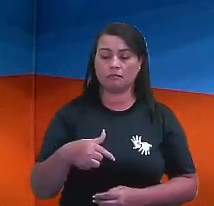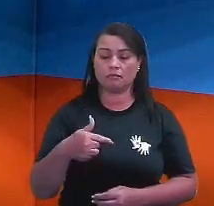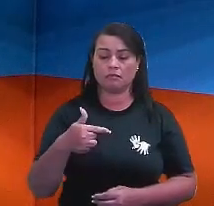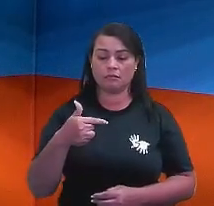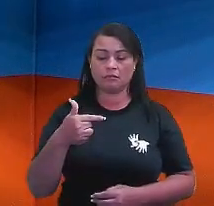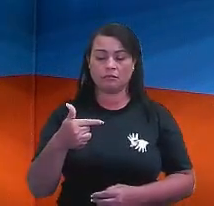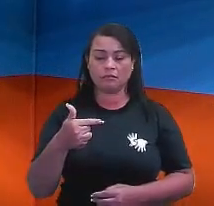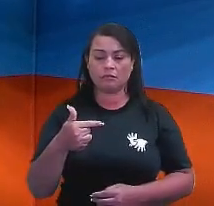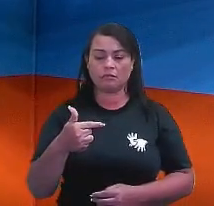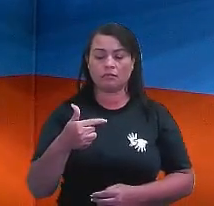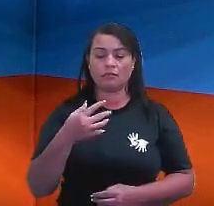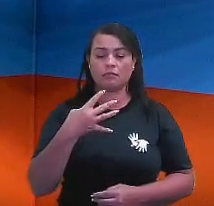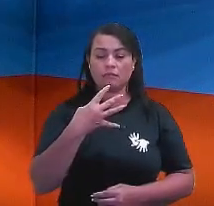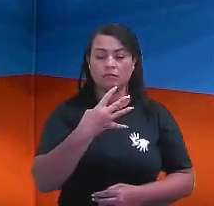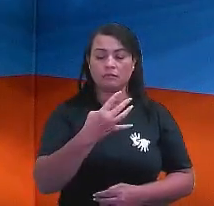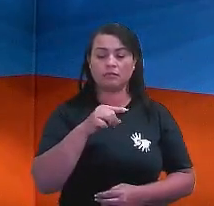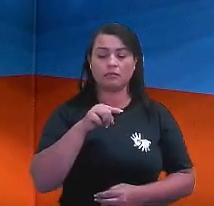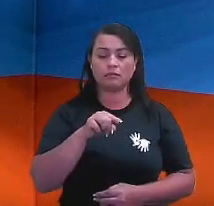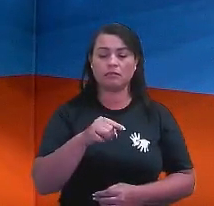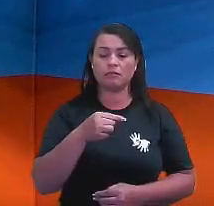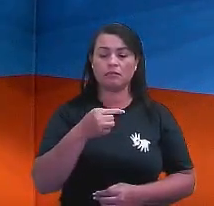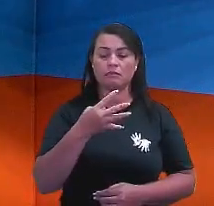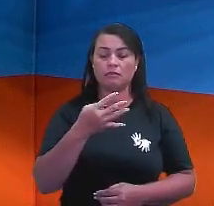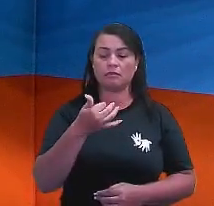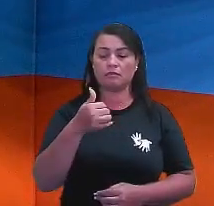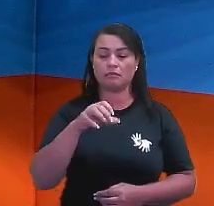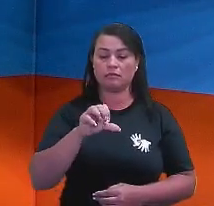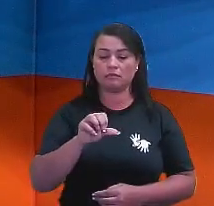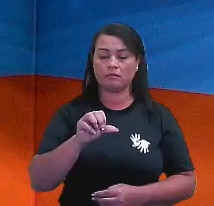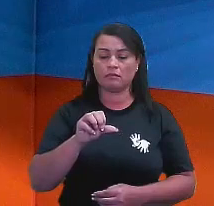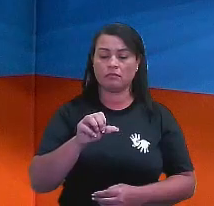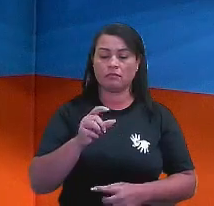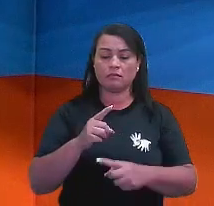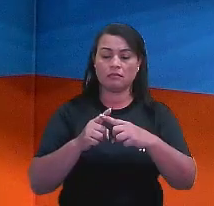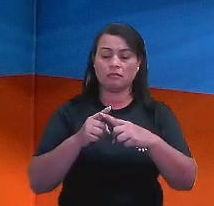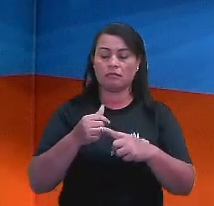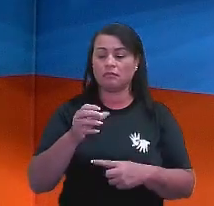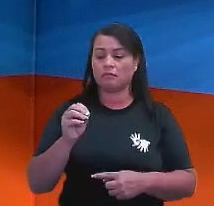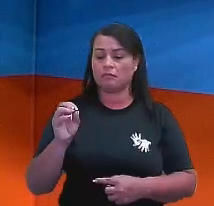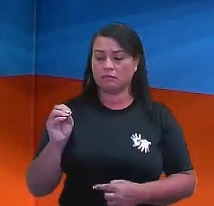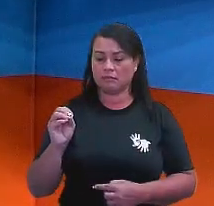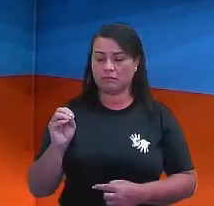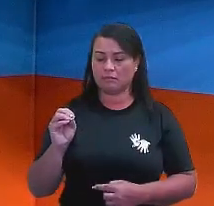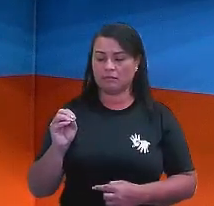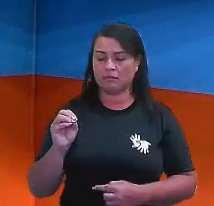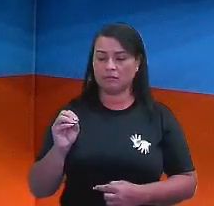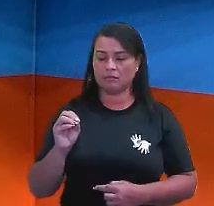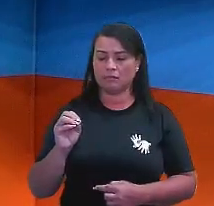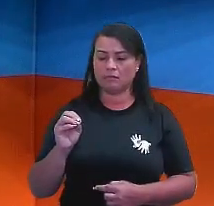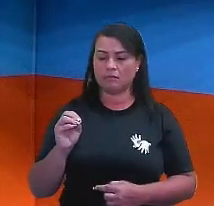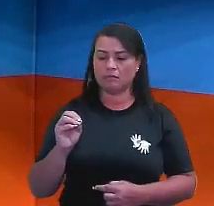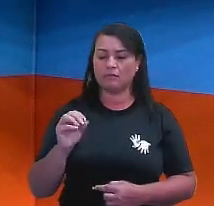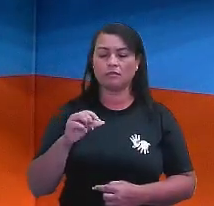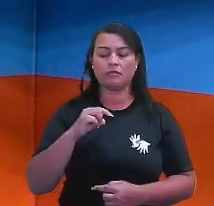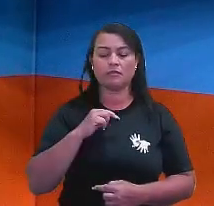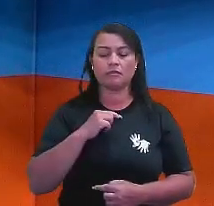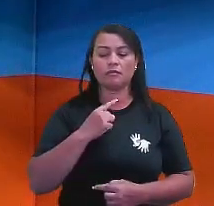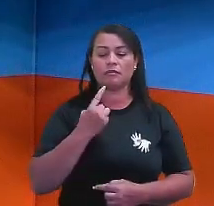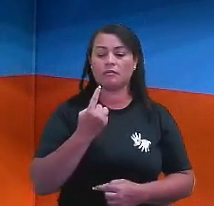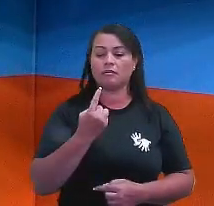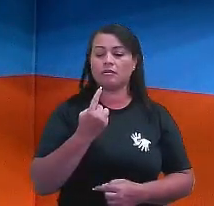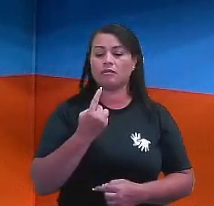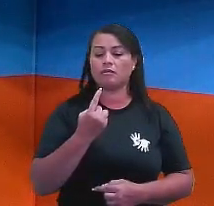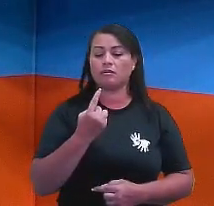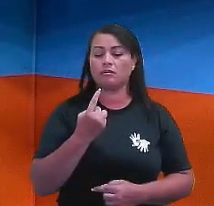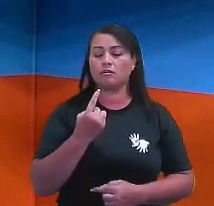aqui? 4.419 vezes 100, tá? E é 1 vezes x.